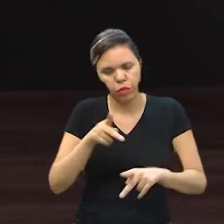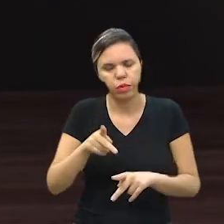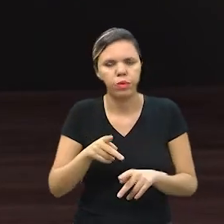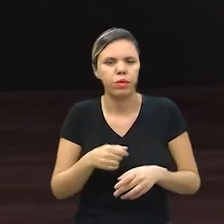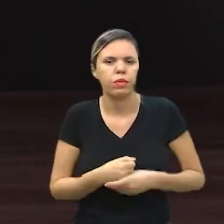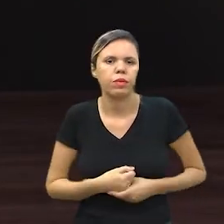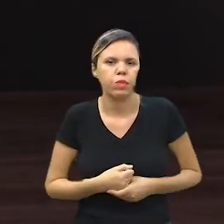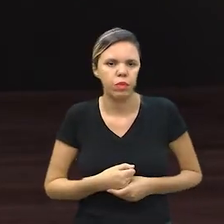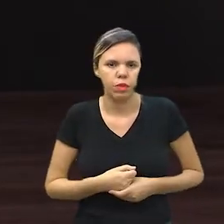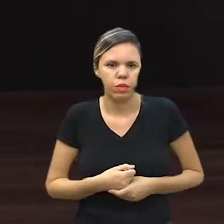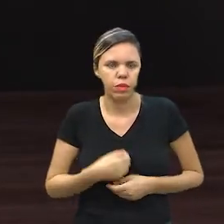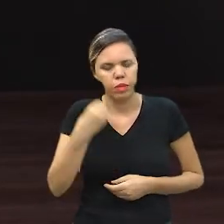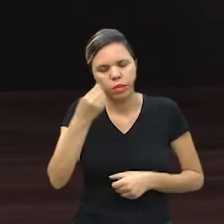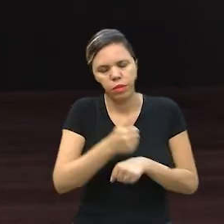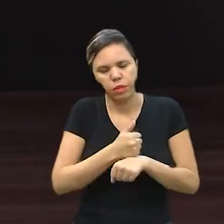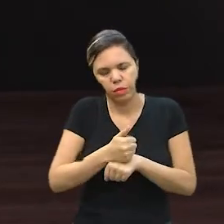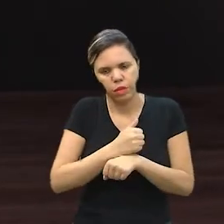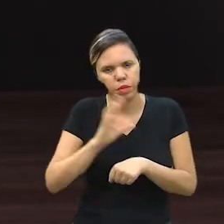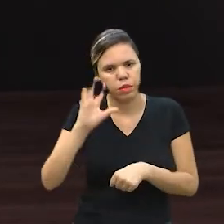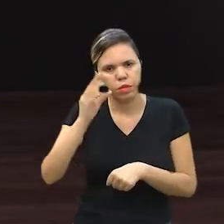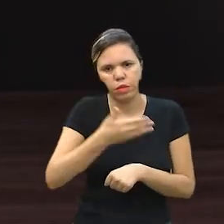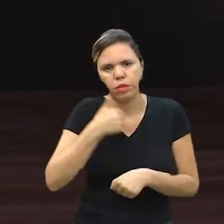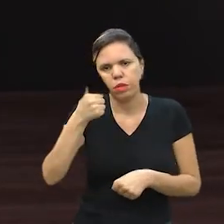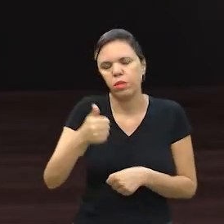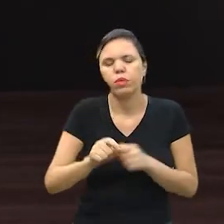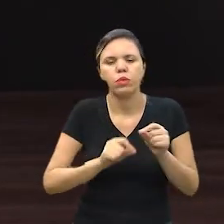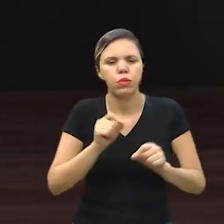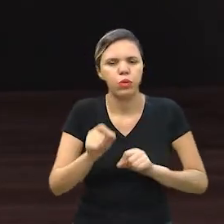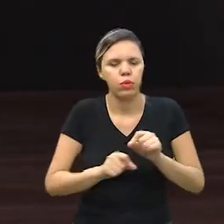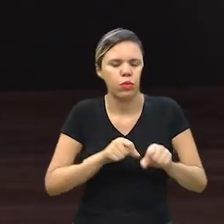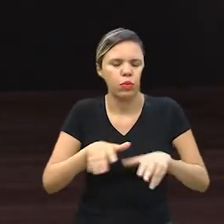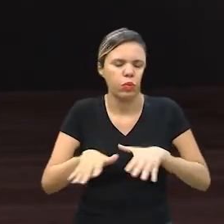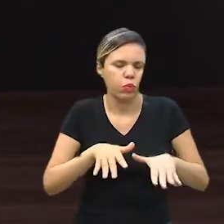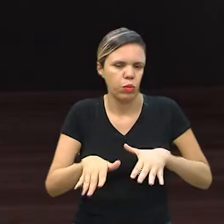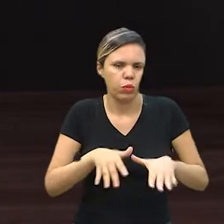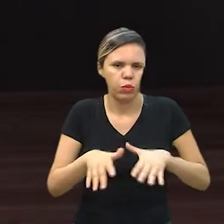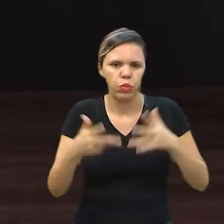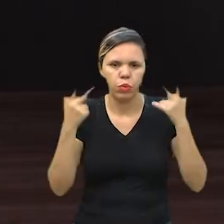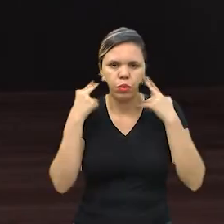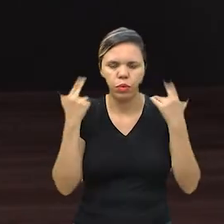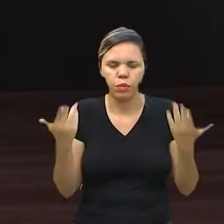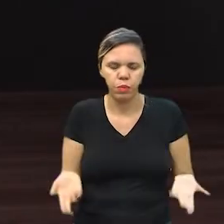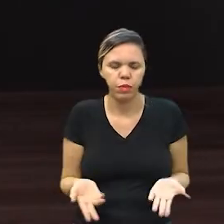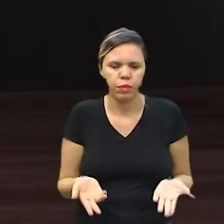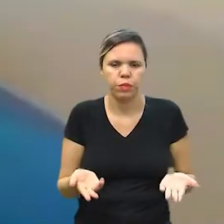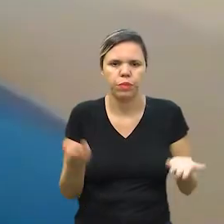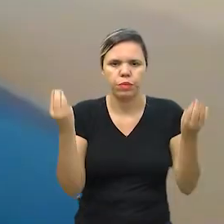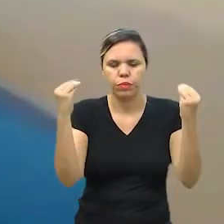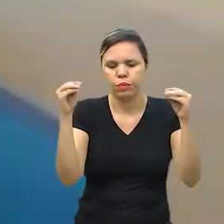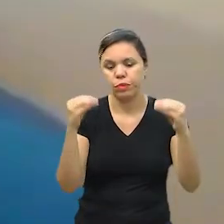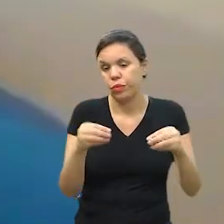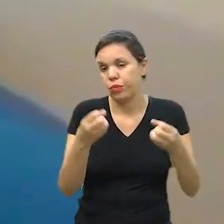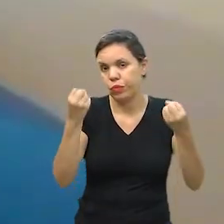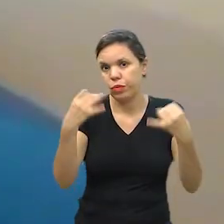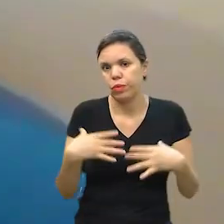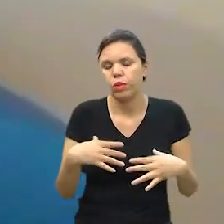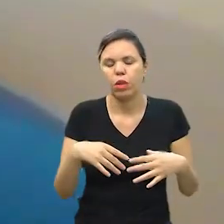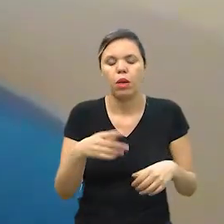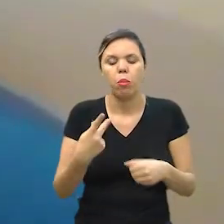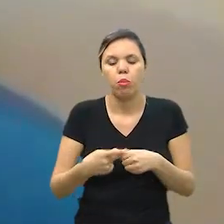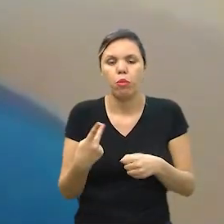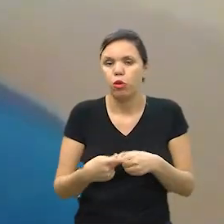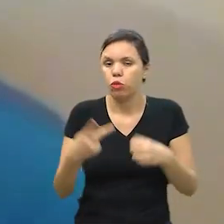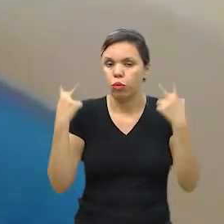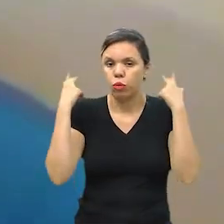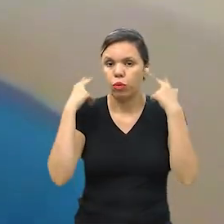pessoas especialistas no ramo para entender melhor, né, o que é o movimento dos orgânicos. Como eu coloquei, o orgânico, né, o